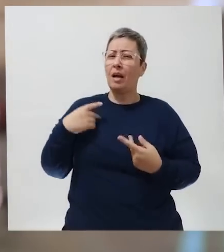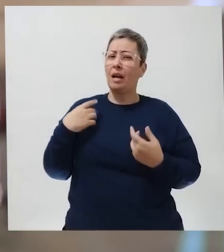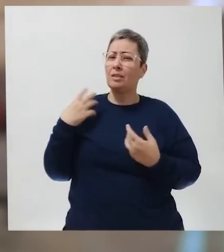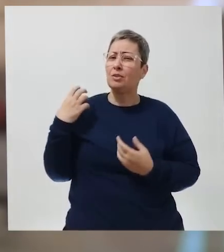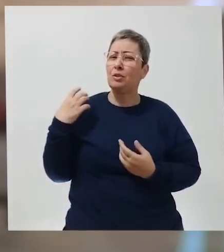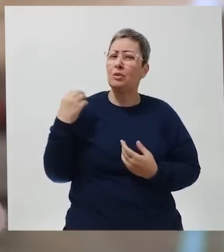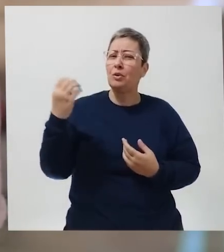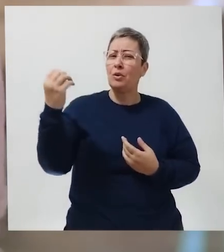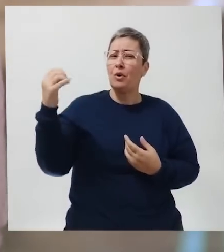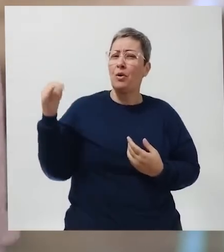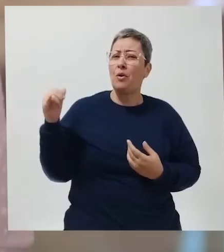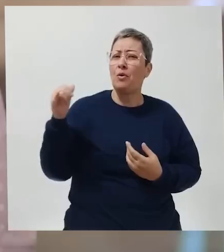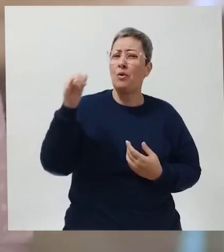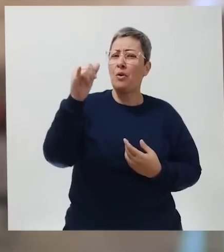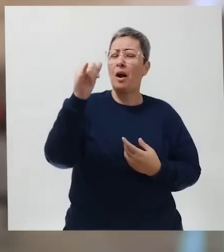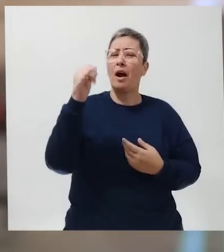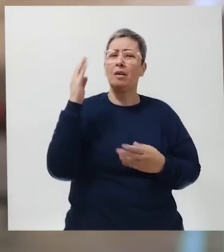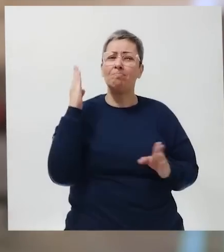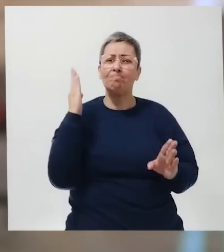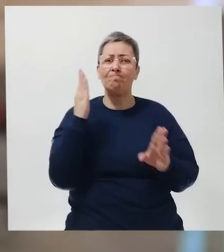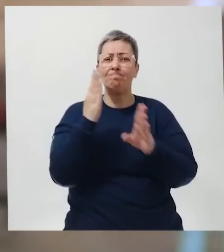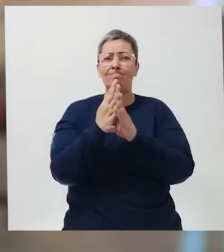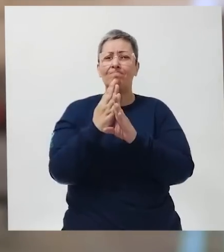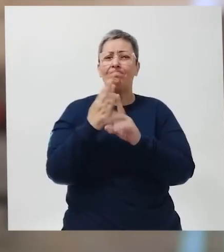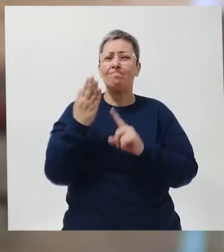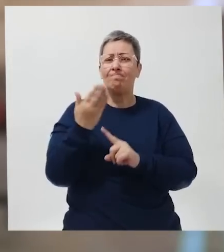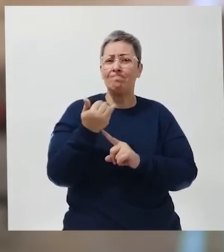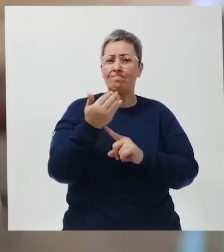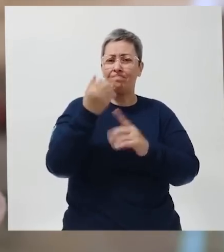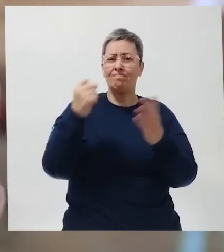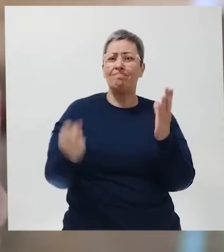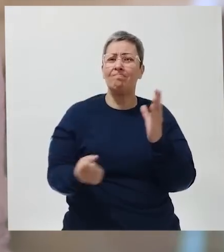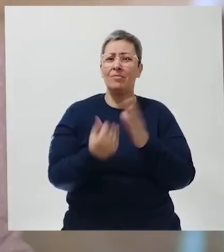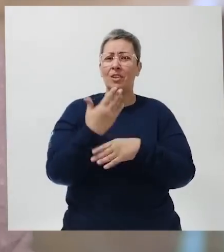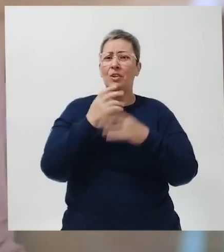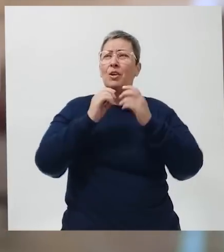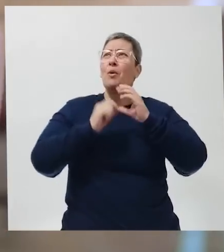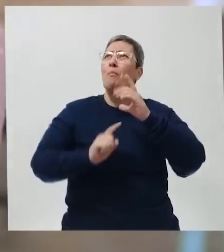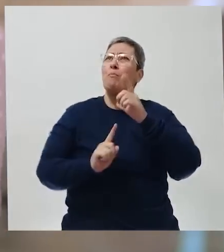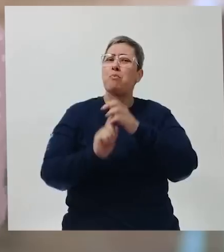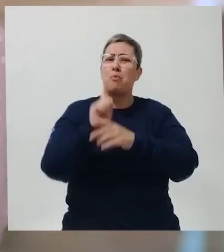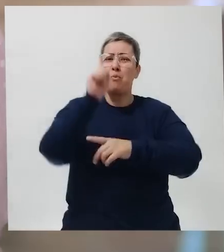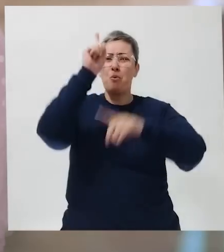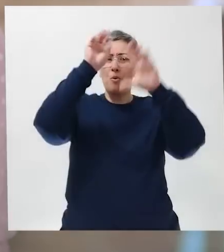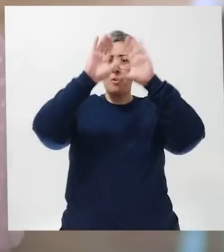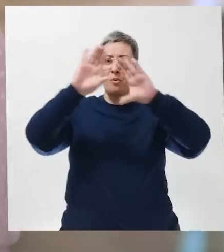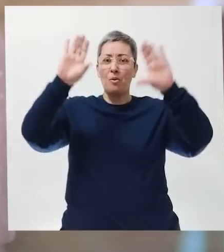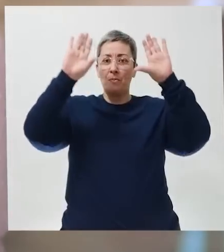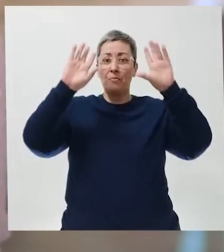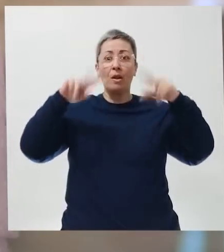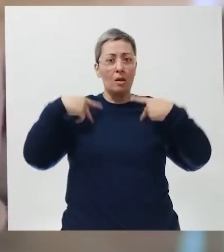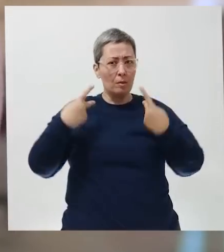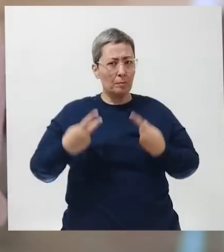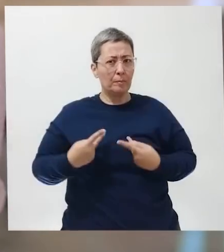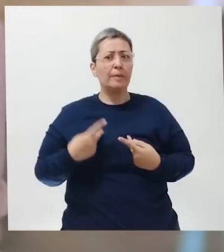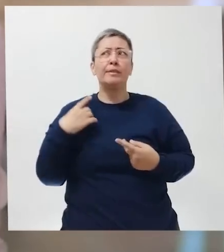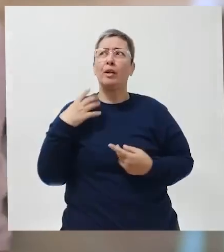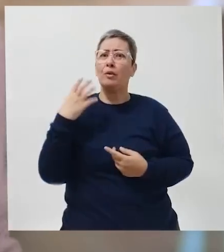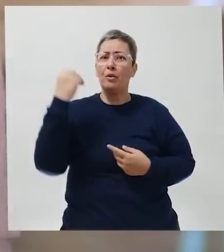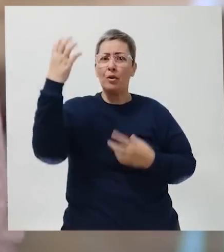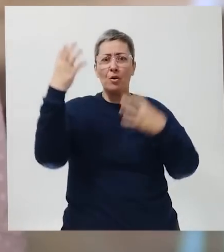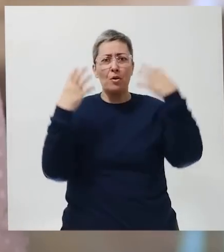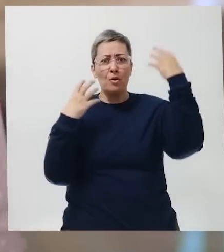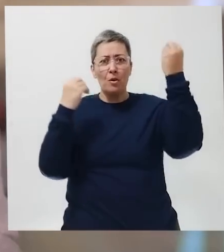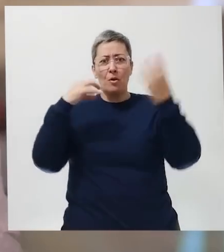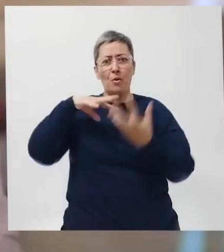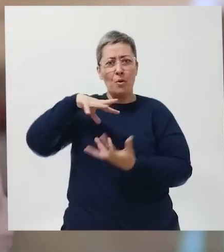da humanidade de voar levou a grandes descobertas tecnológicas que até ultrapassaram as nuvens. Isso mesmo,